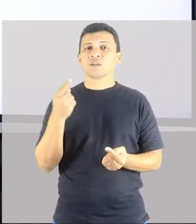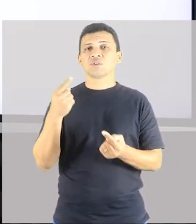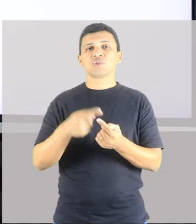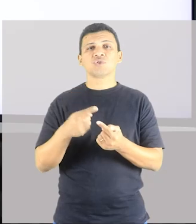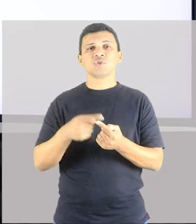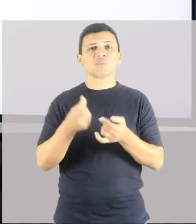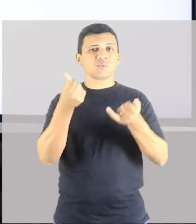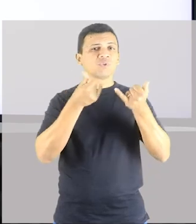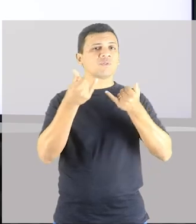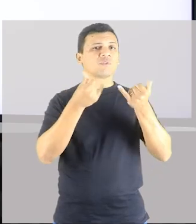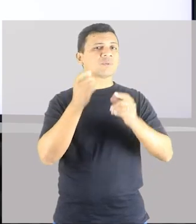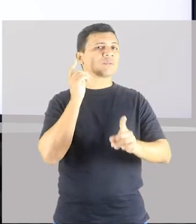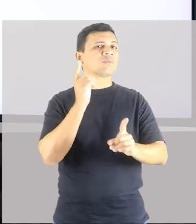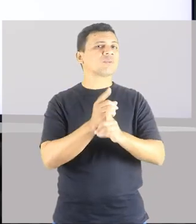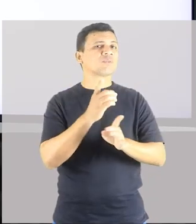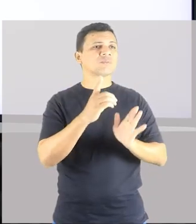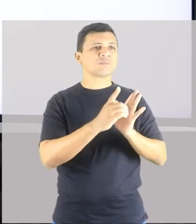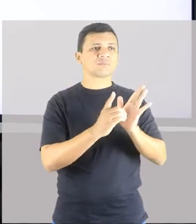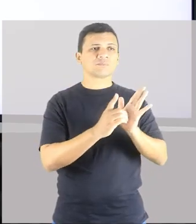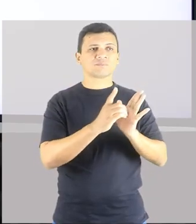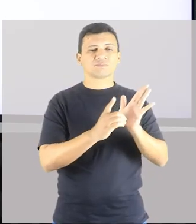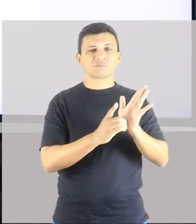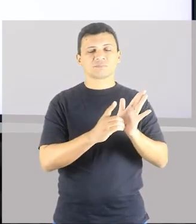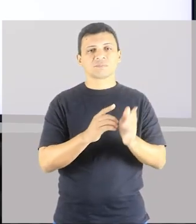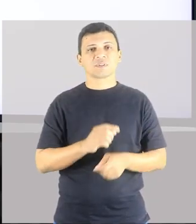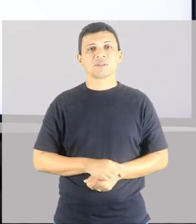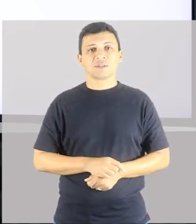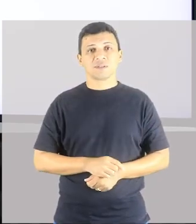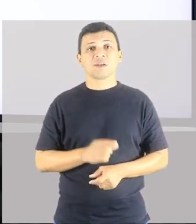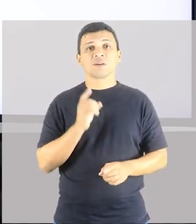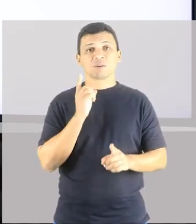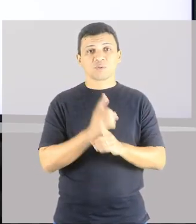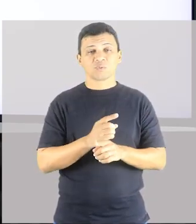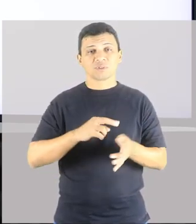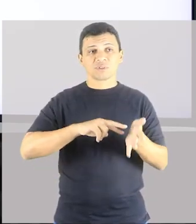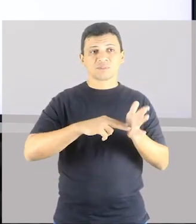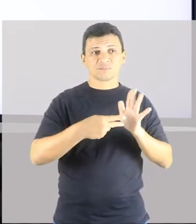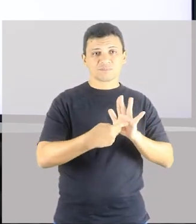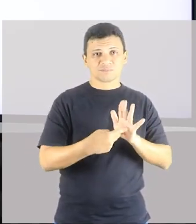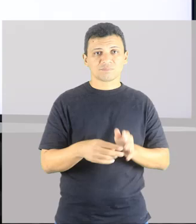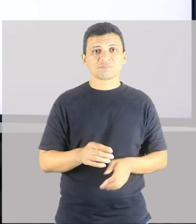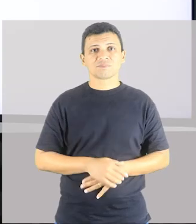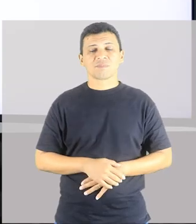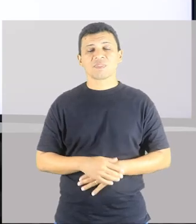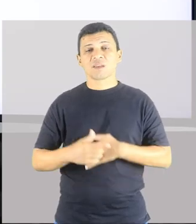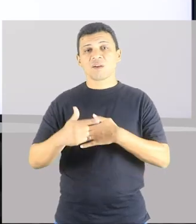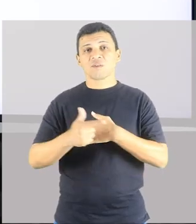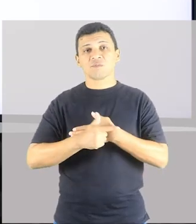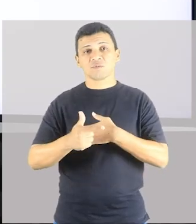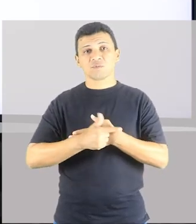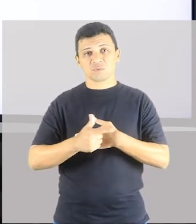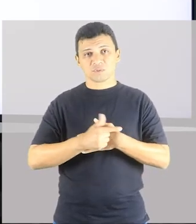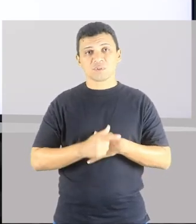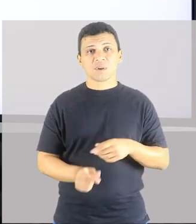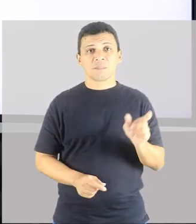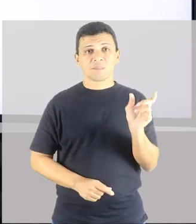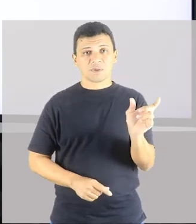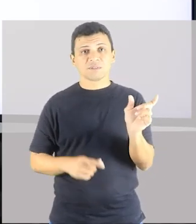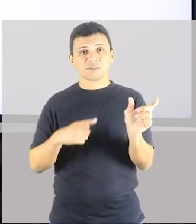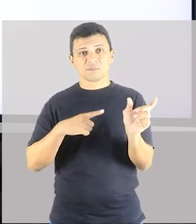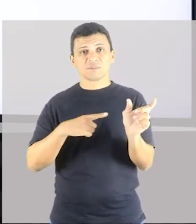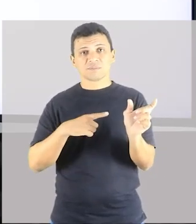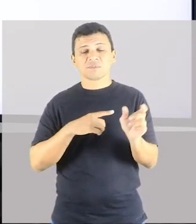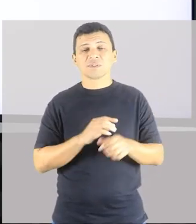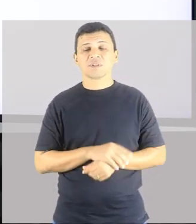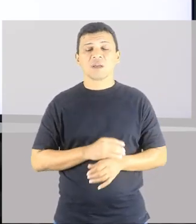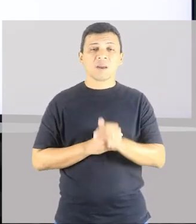encontrar nesses dicionários? Meaning, significado, functions, as funções que aquela palavra exerce. Então,